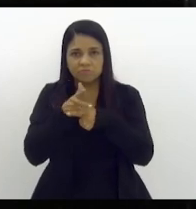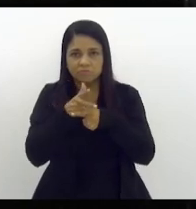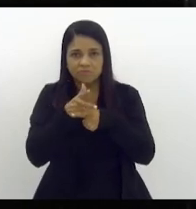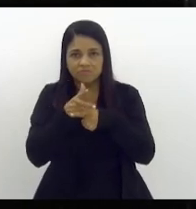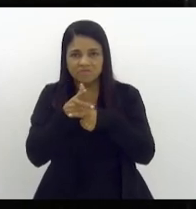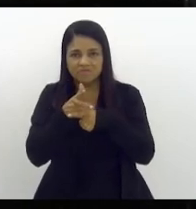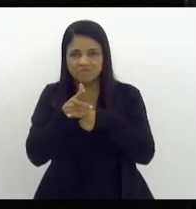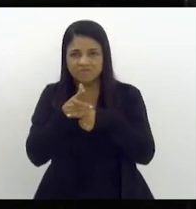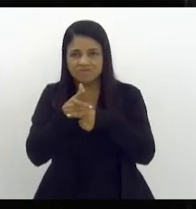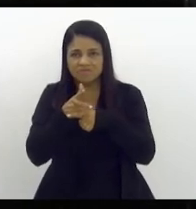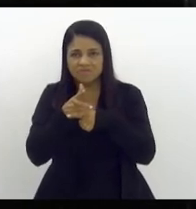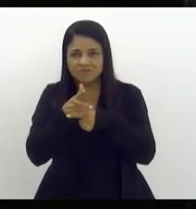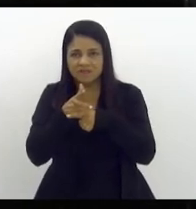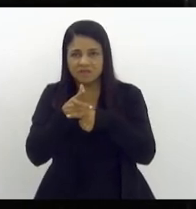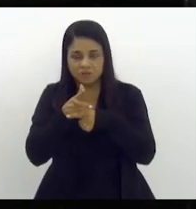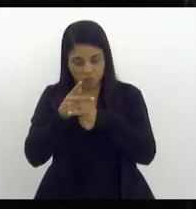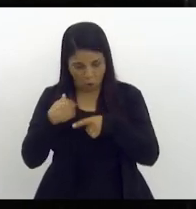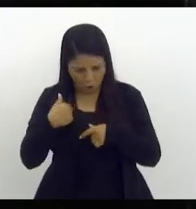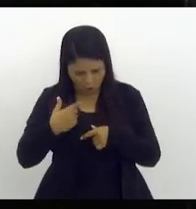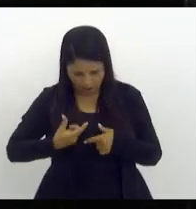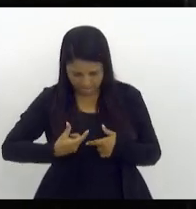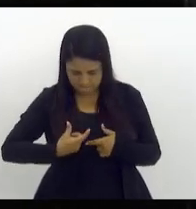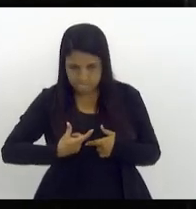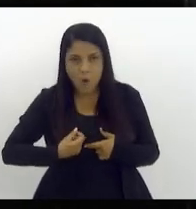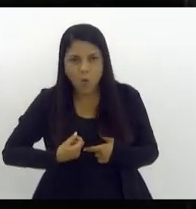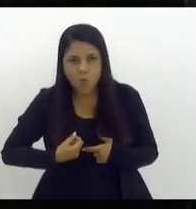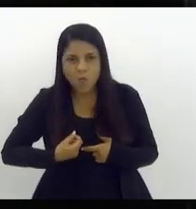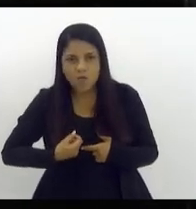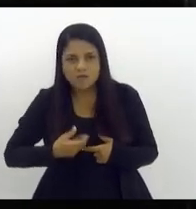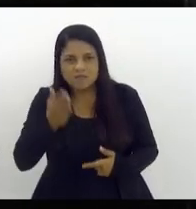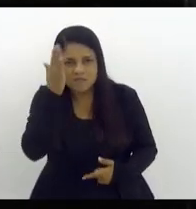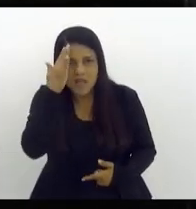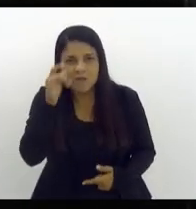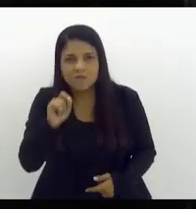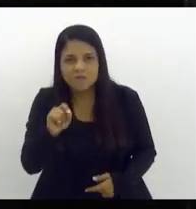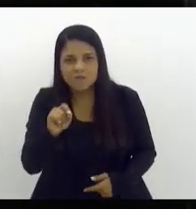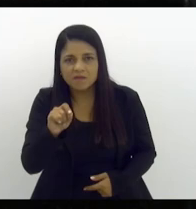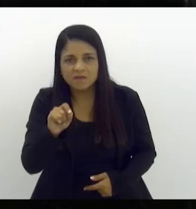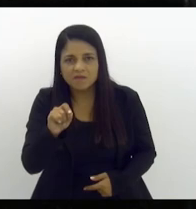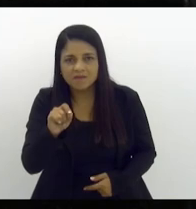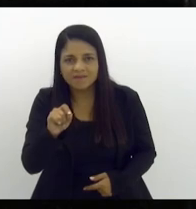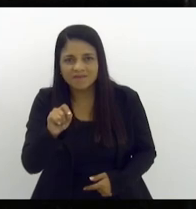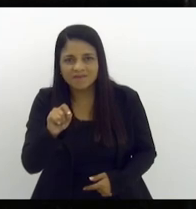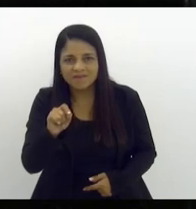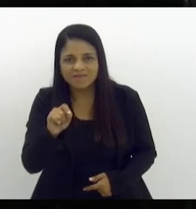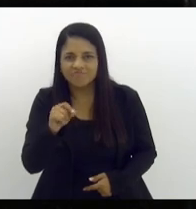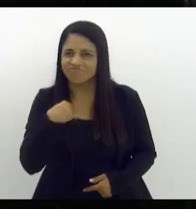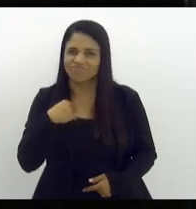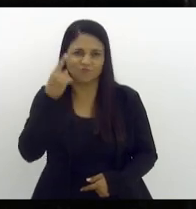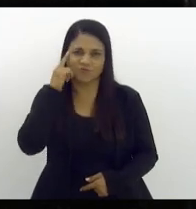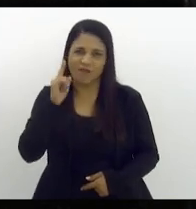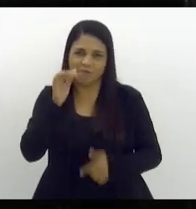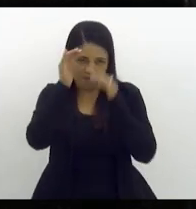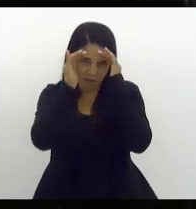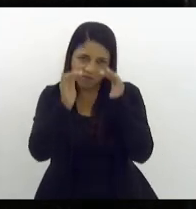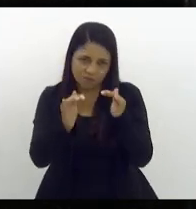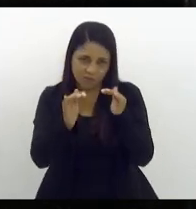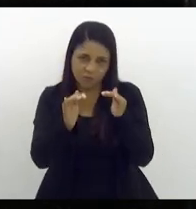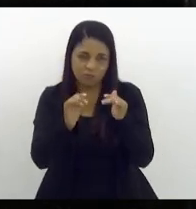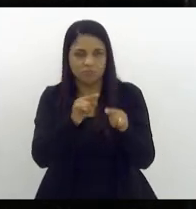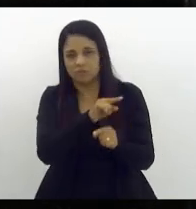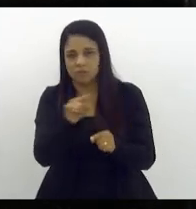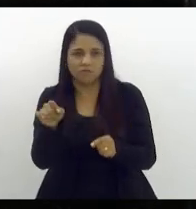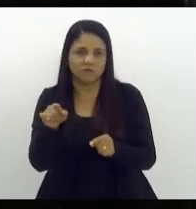parar, olhar para uma câmera e ter que acionar? Os senhores sabem? Não, os senhores não sabem. Com muito respeito aos deputados que não são